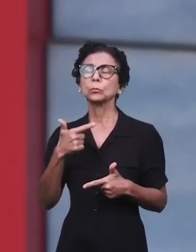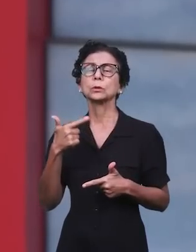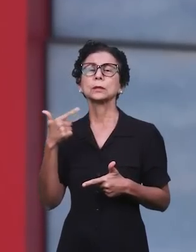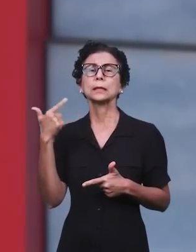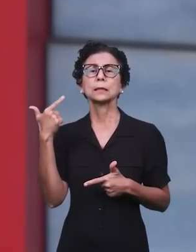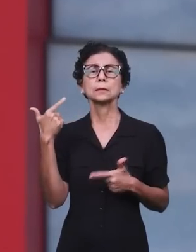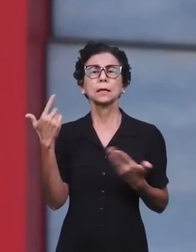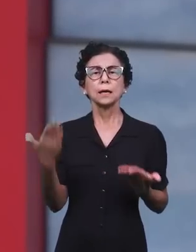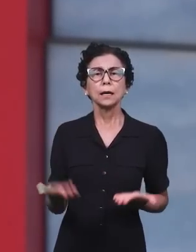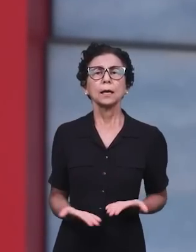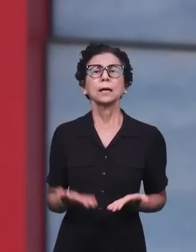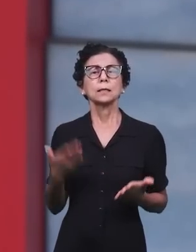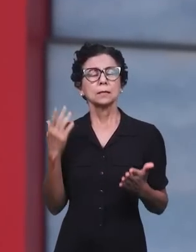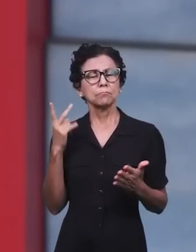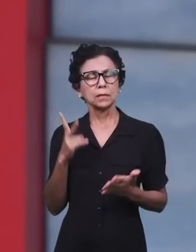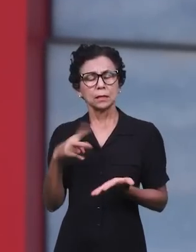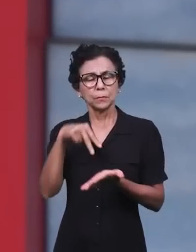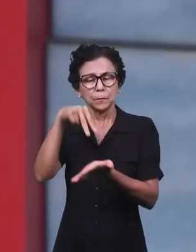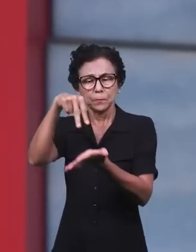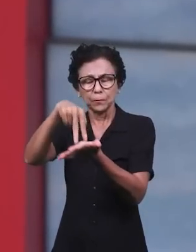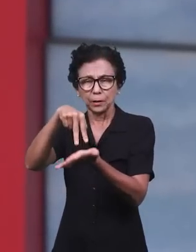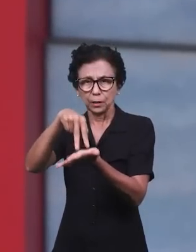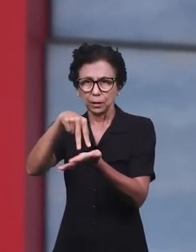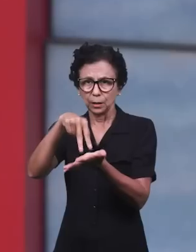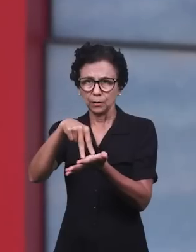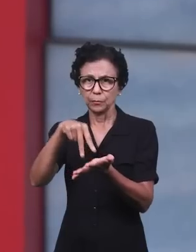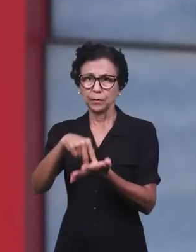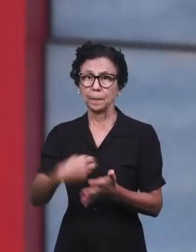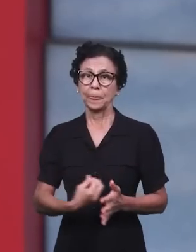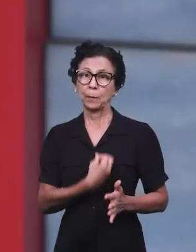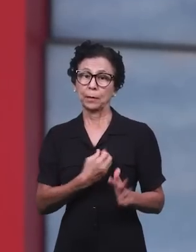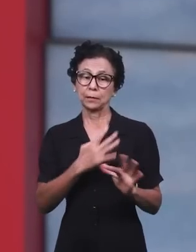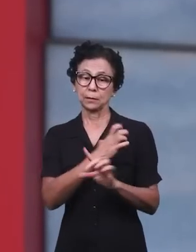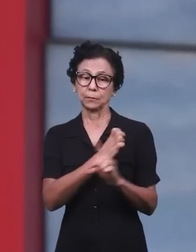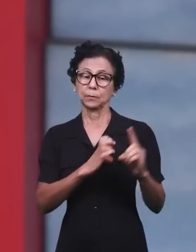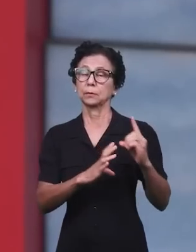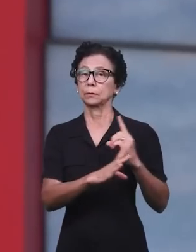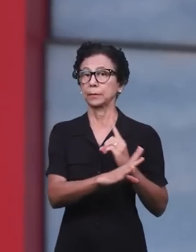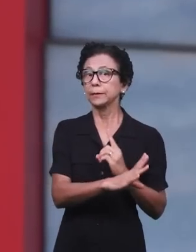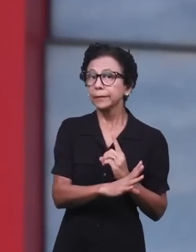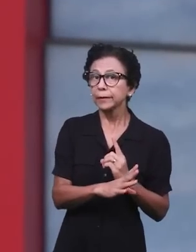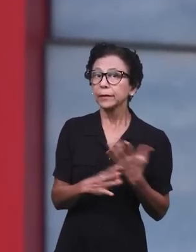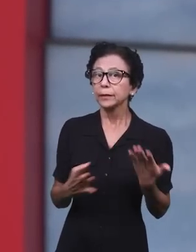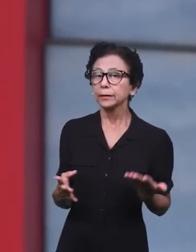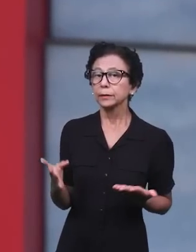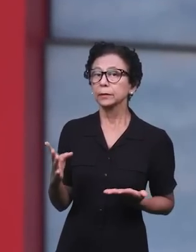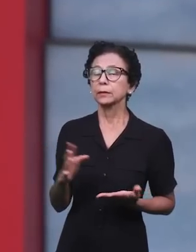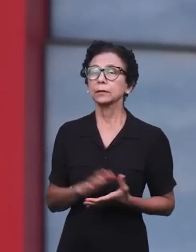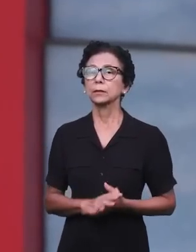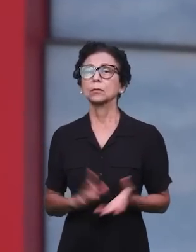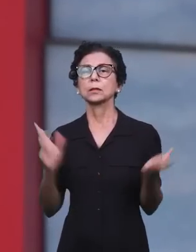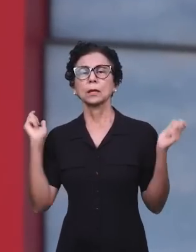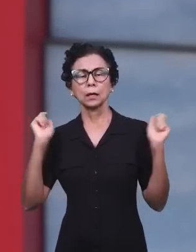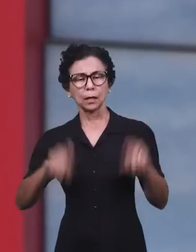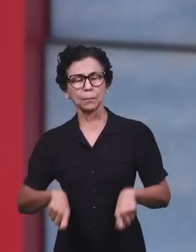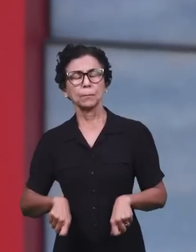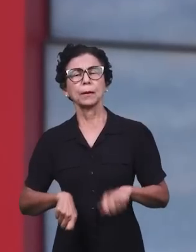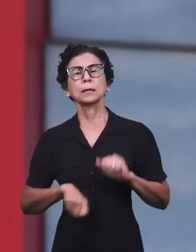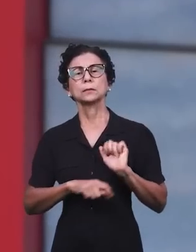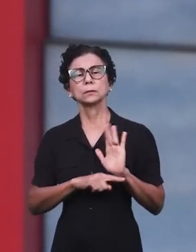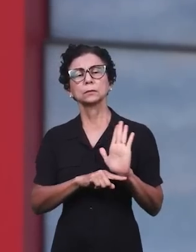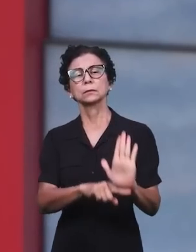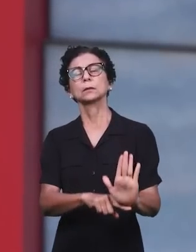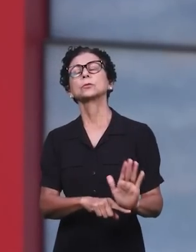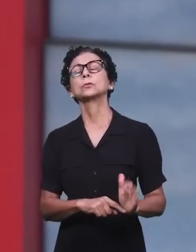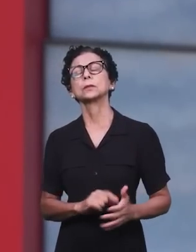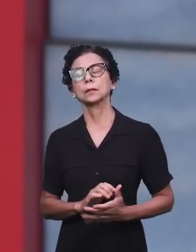experiências que ele teve. Então, nós somos altamente capacitados para prestar socorro nessa hora. Nós somos.